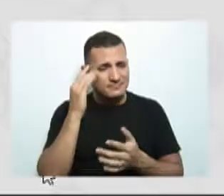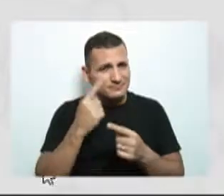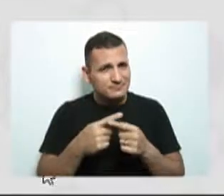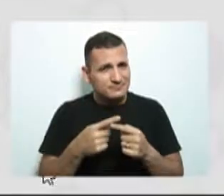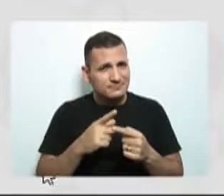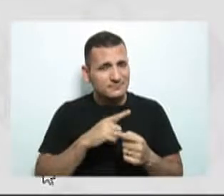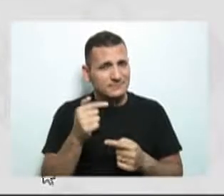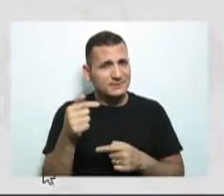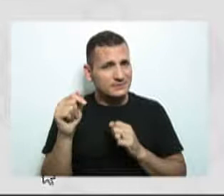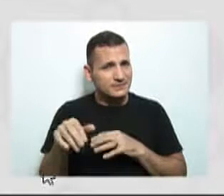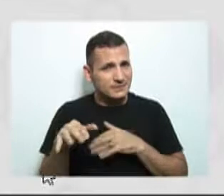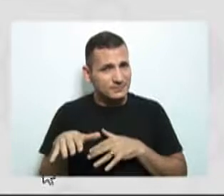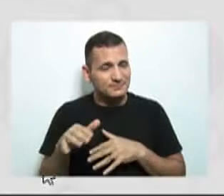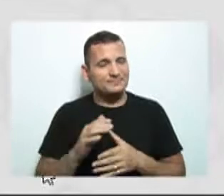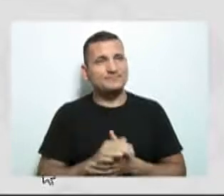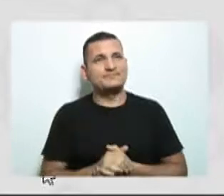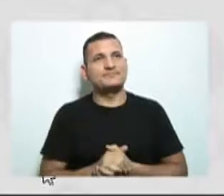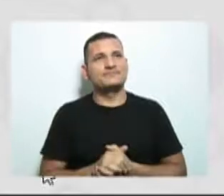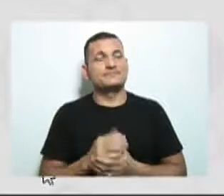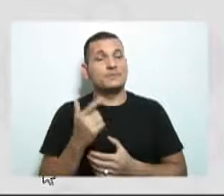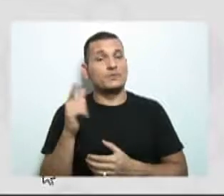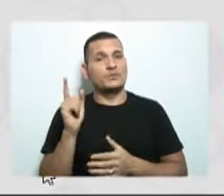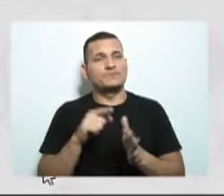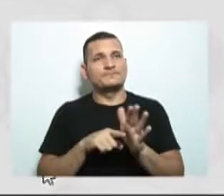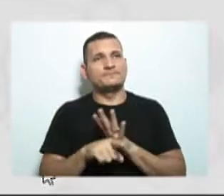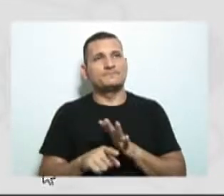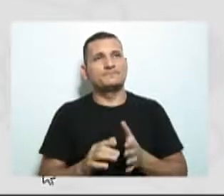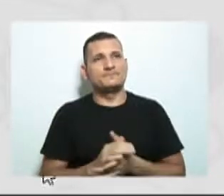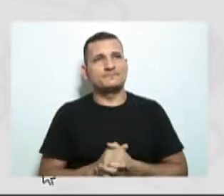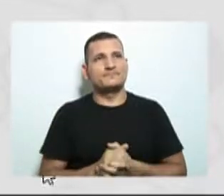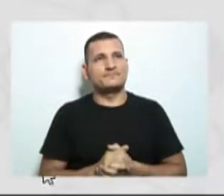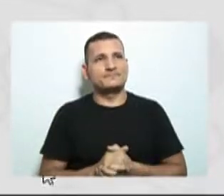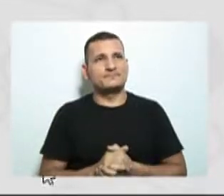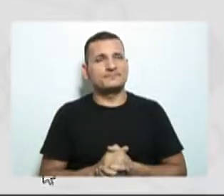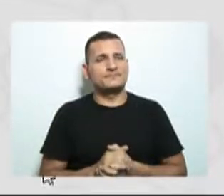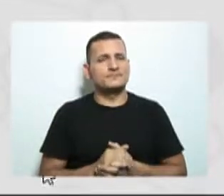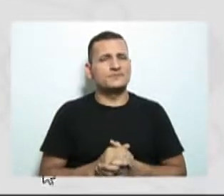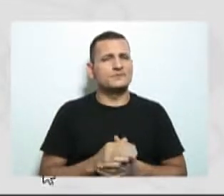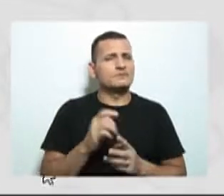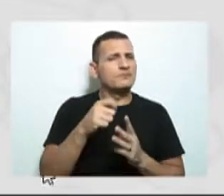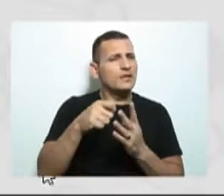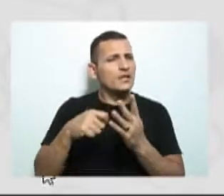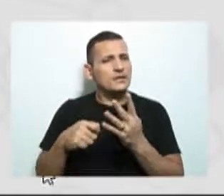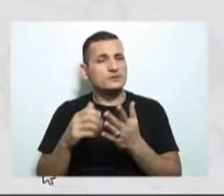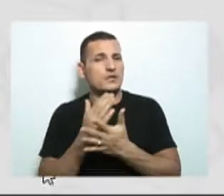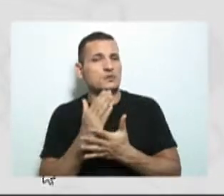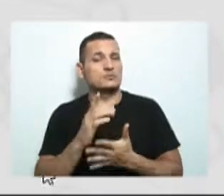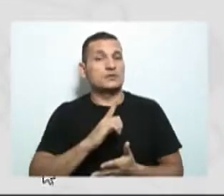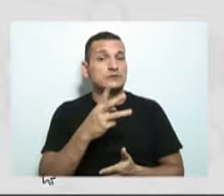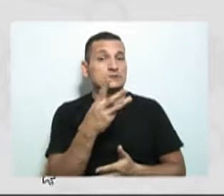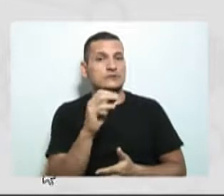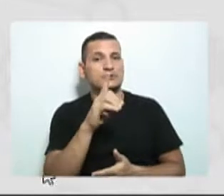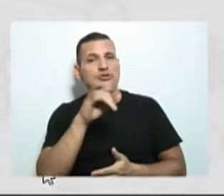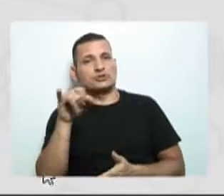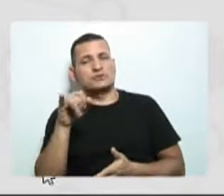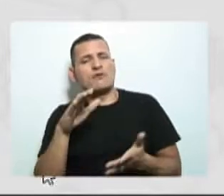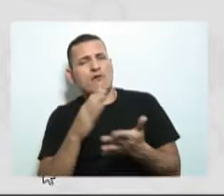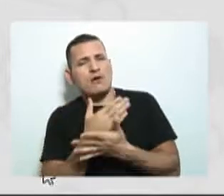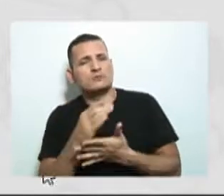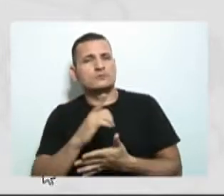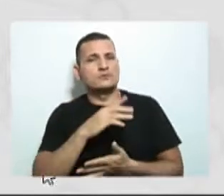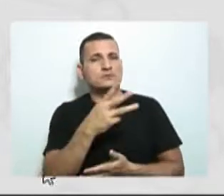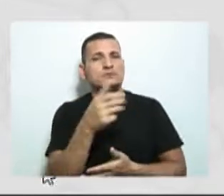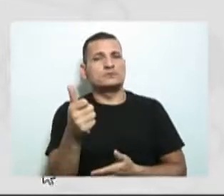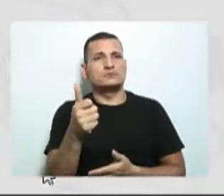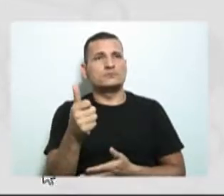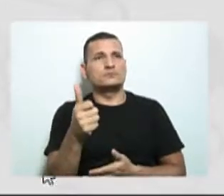setembro? Pois é, outra perguntinha maravilhosa. Alguns meses do ano têm 30 dias, outros